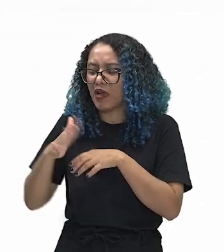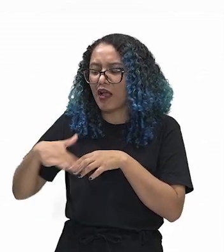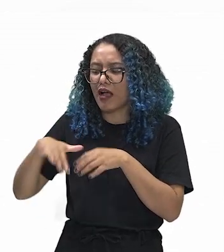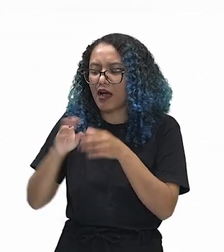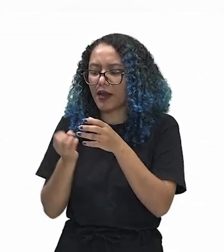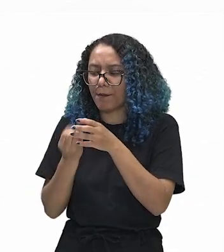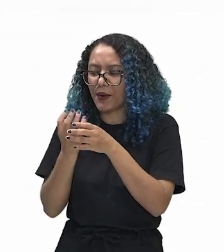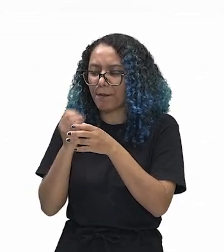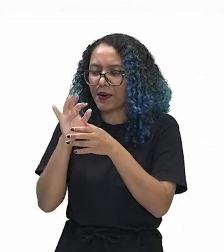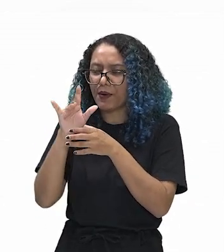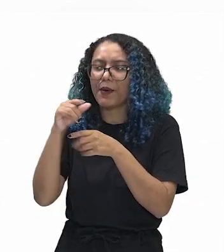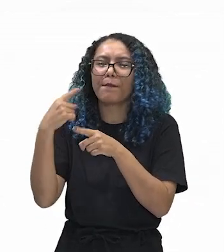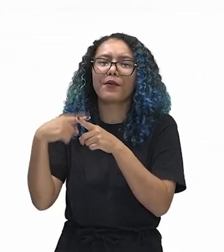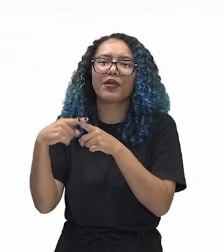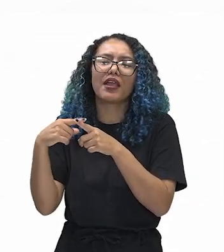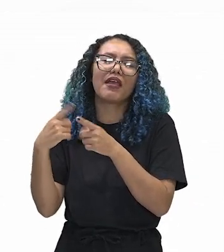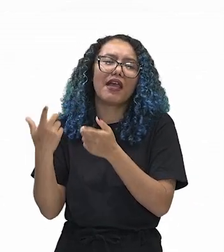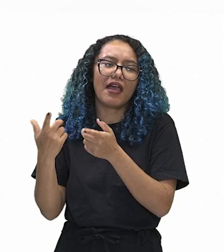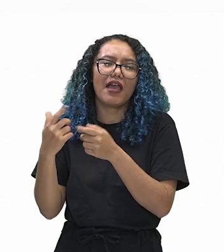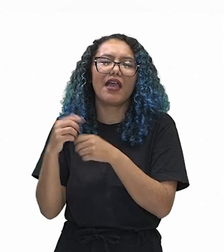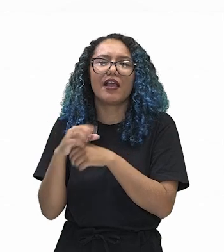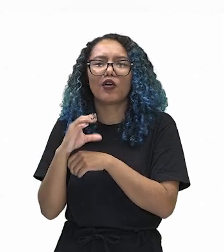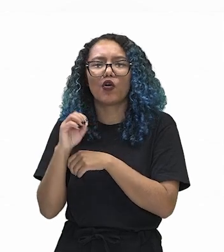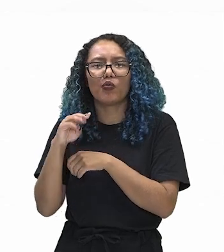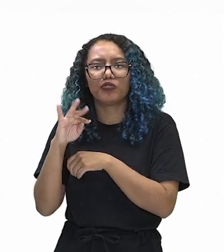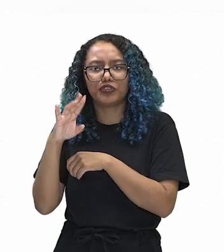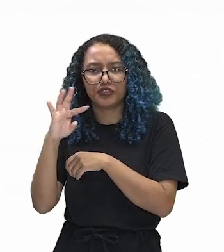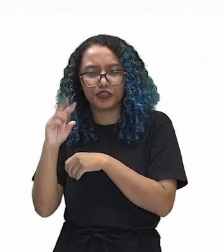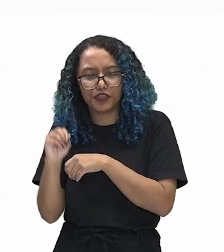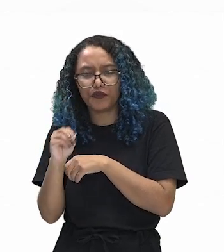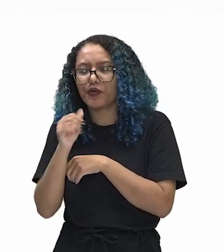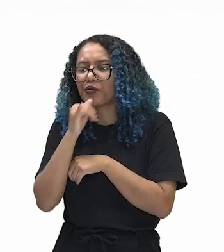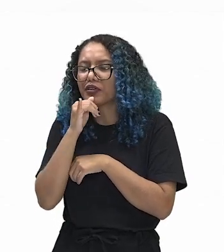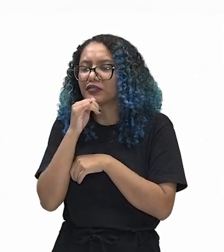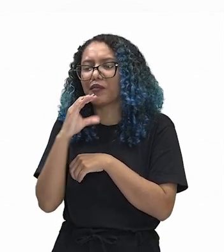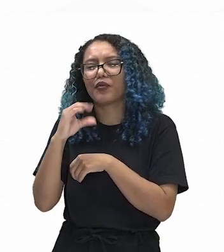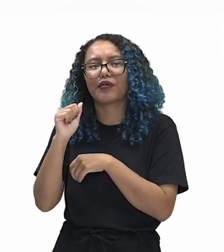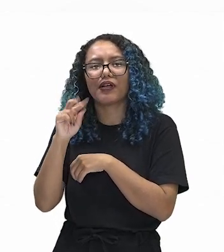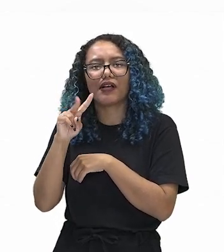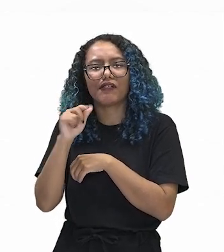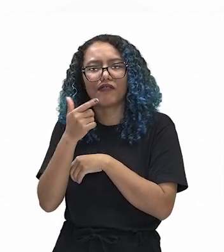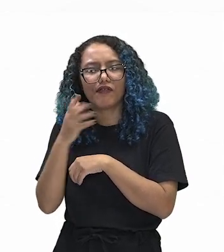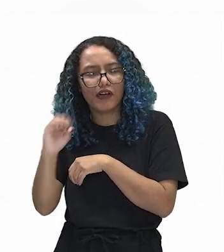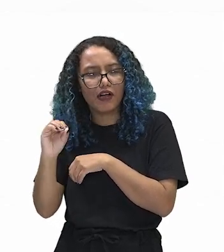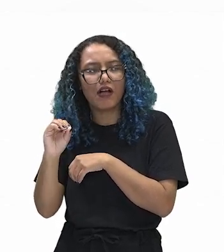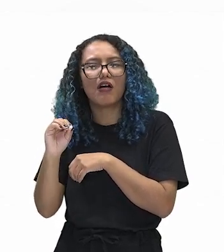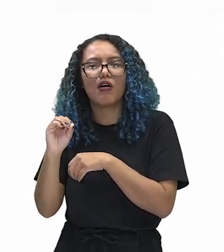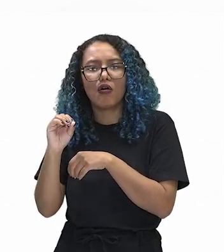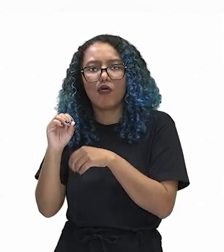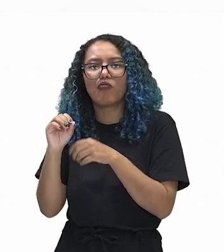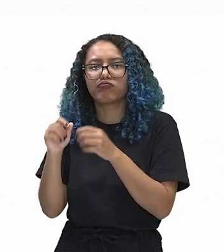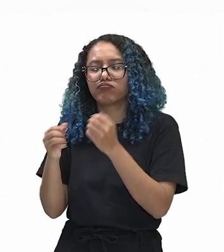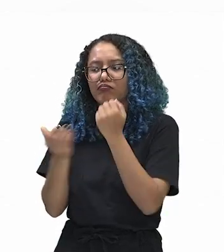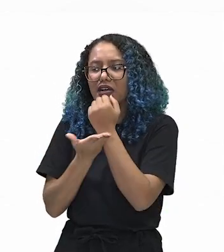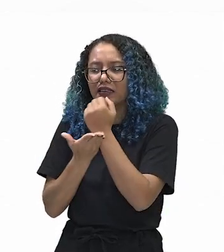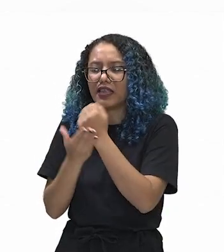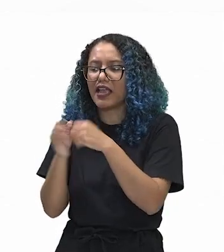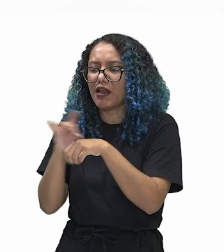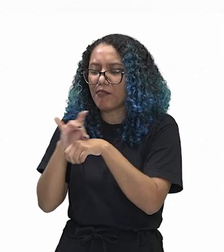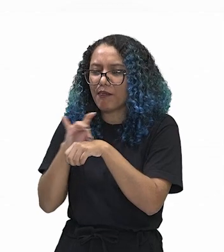a queima de combustíveis, né? Geralmente queima do carvão, e essas queimas geram gases que são muito